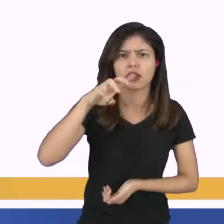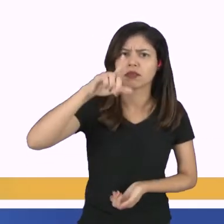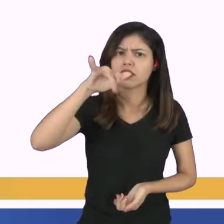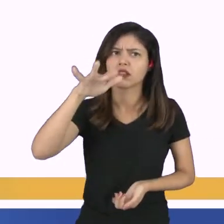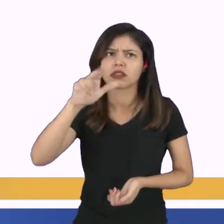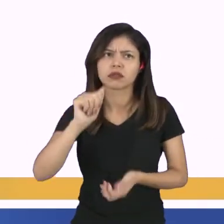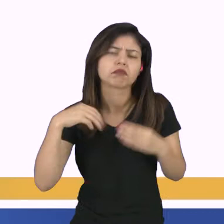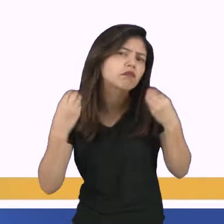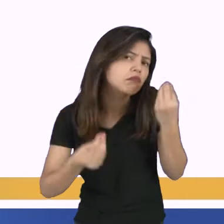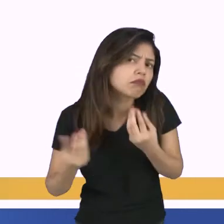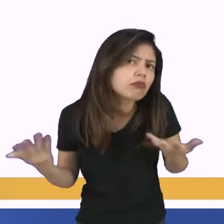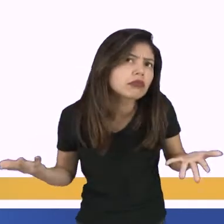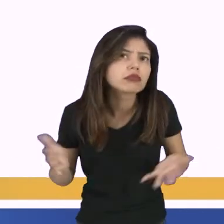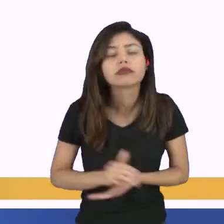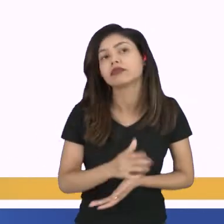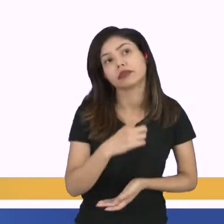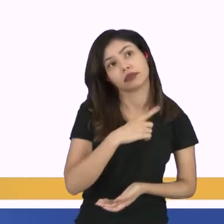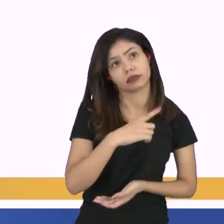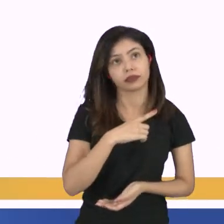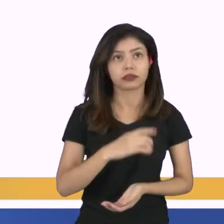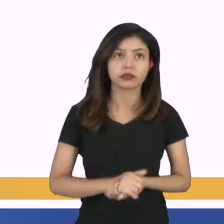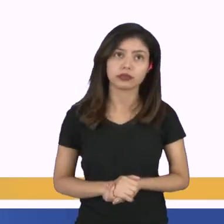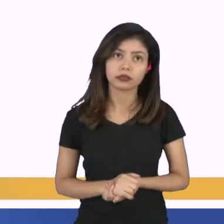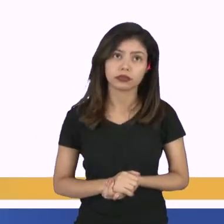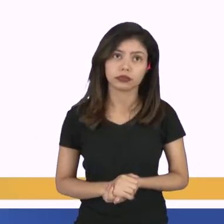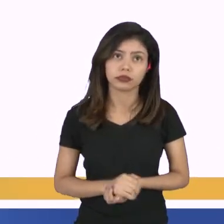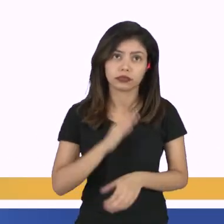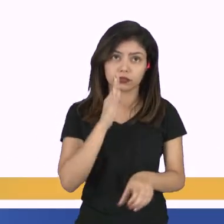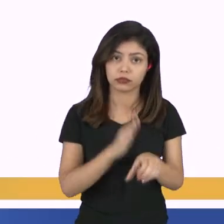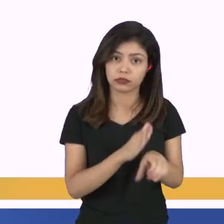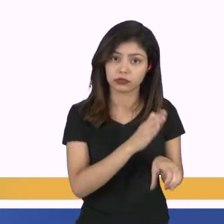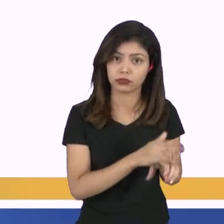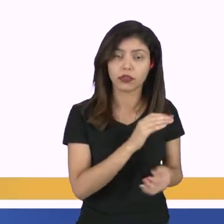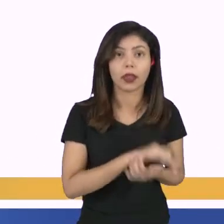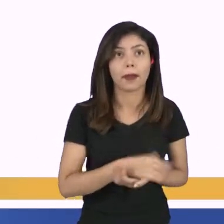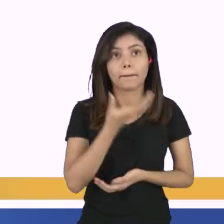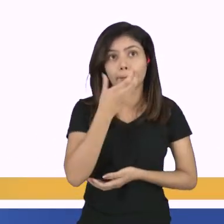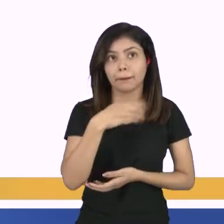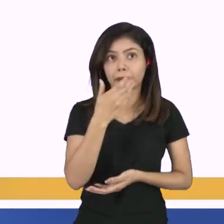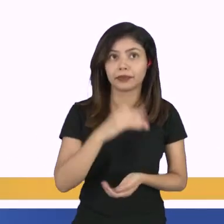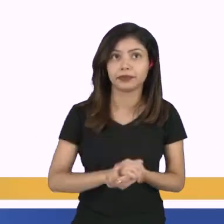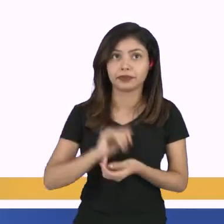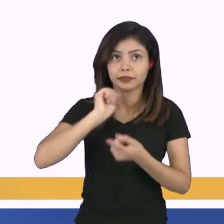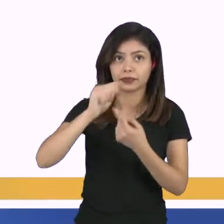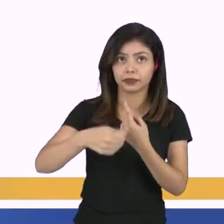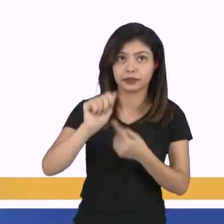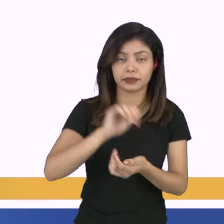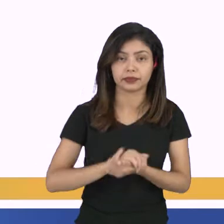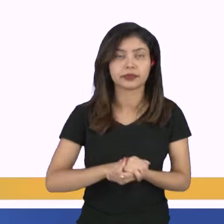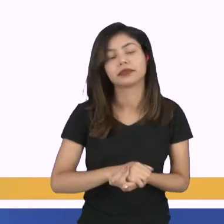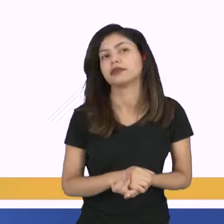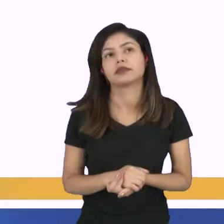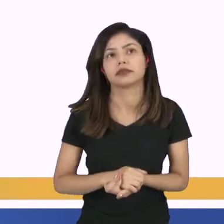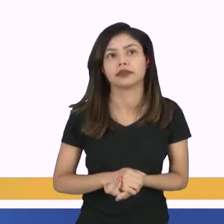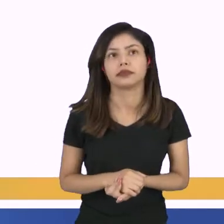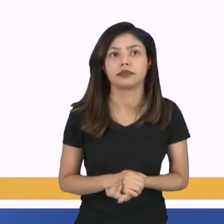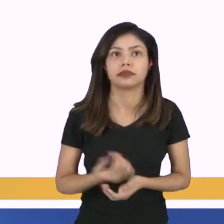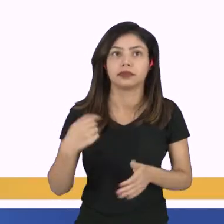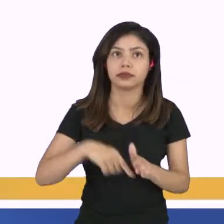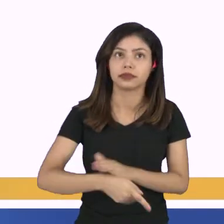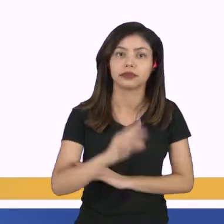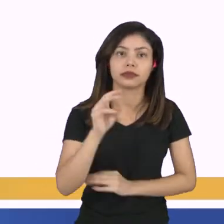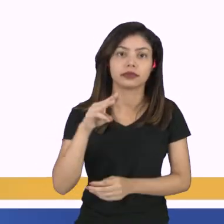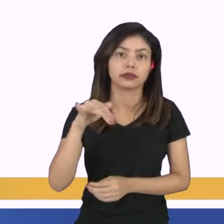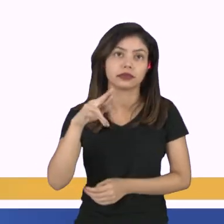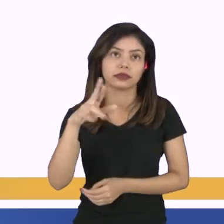melancia. Aqui temos peras de várias cores, Temos uma banana que por dentro ali, a casca é de banana, mas dentro